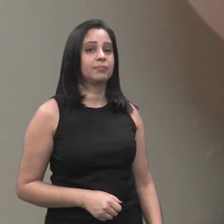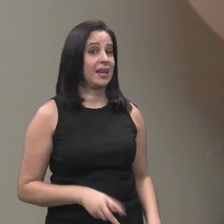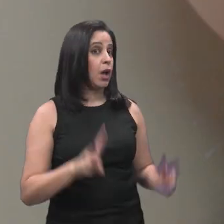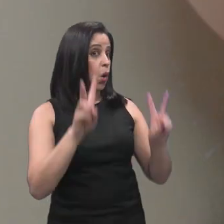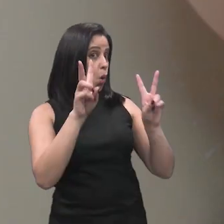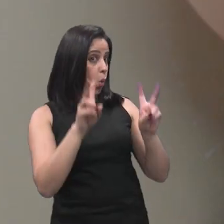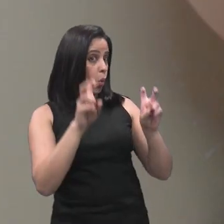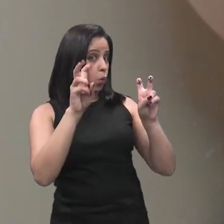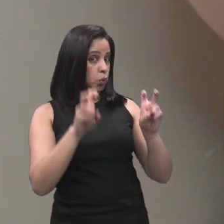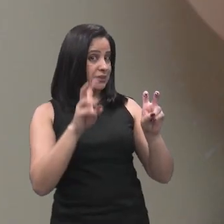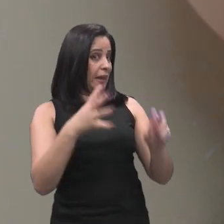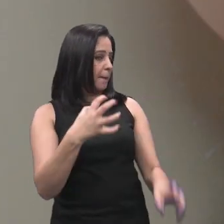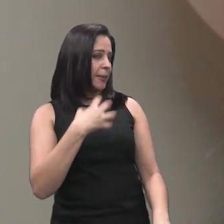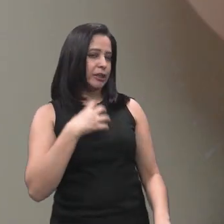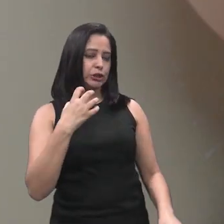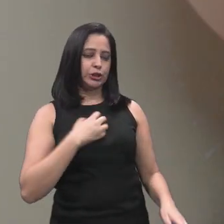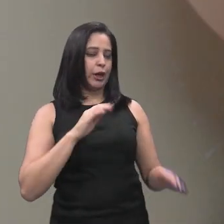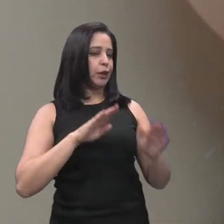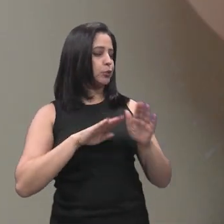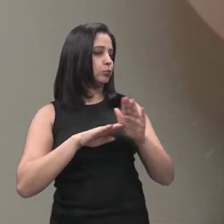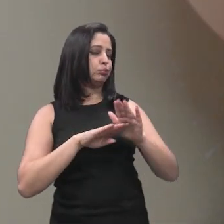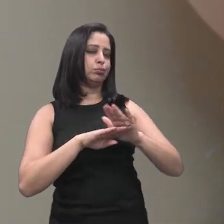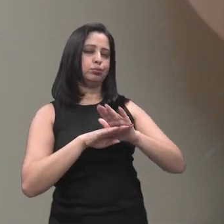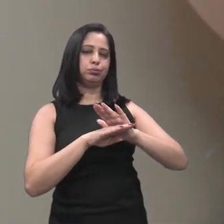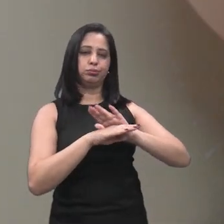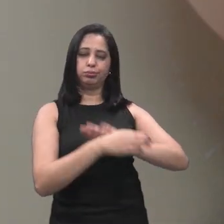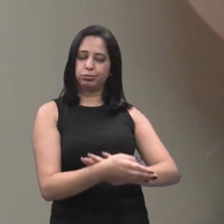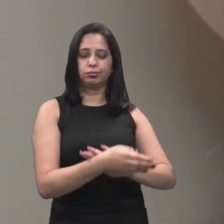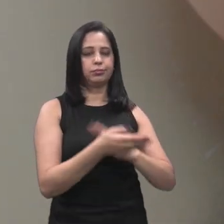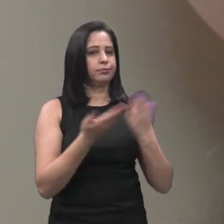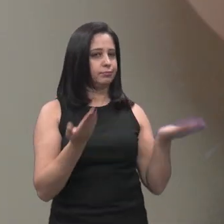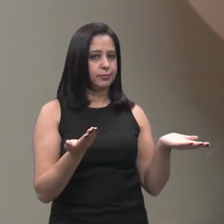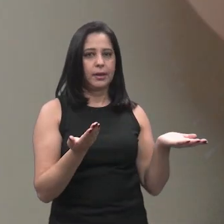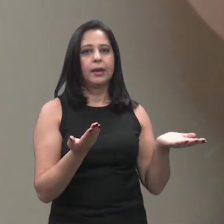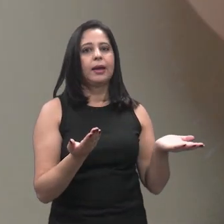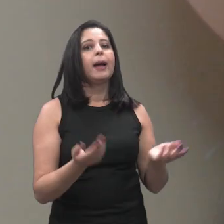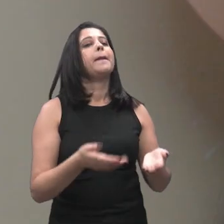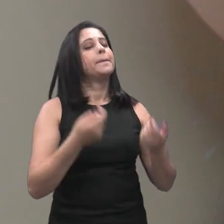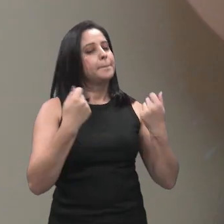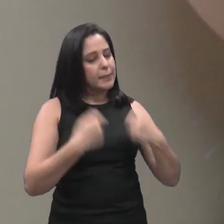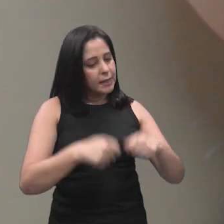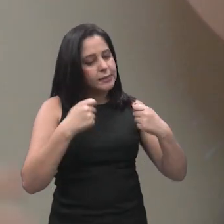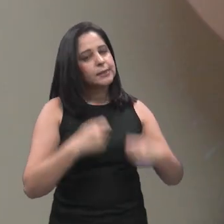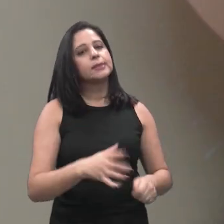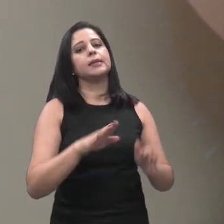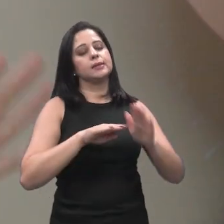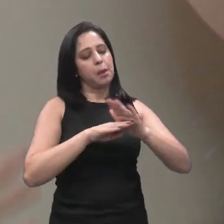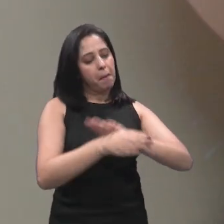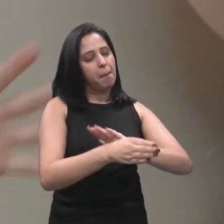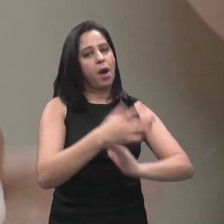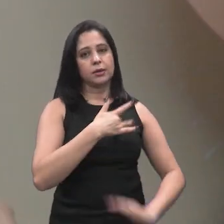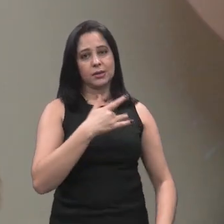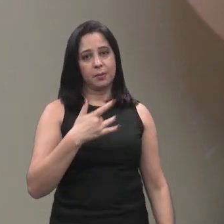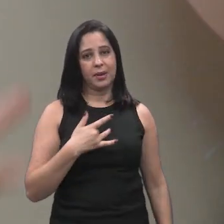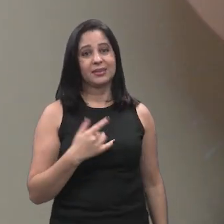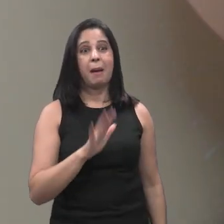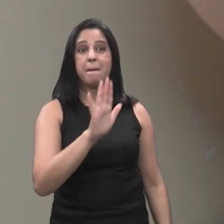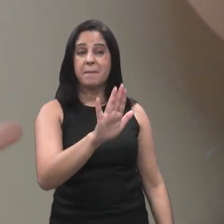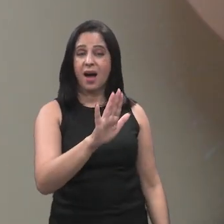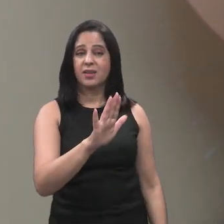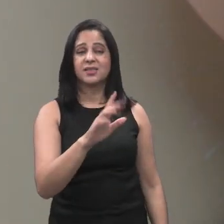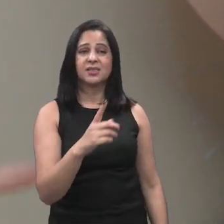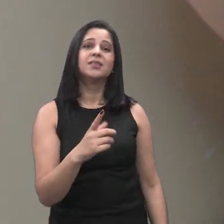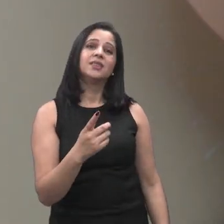os hábitos saudáveis, eles são primordiais. A gente tem uma tendência no crescimento, né, de pessoas que têm ou vão